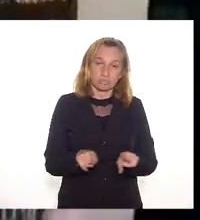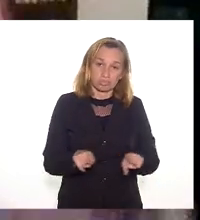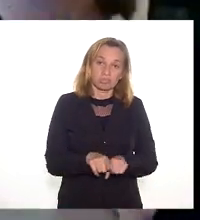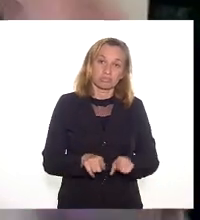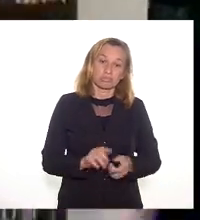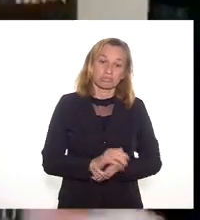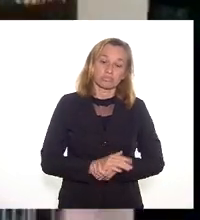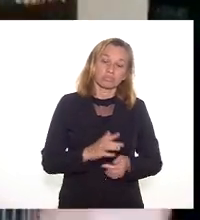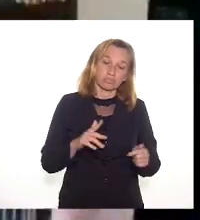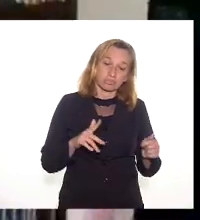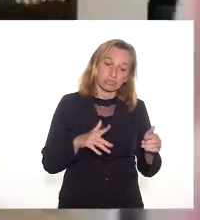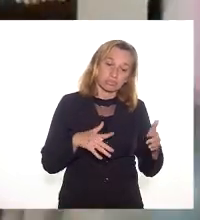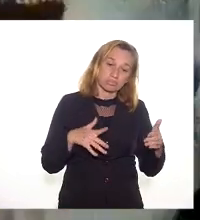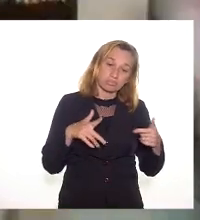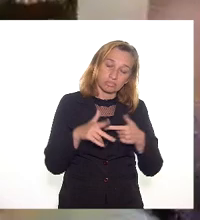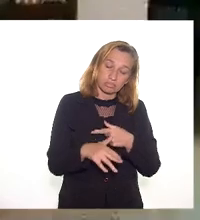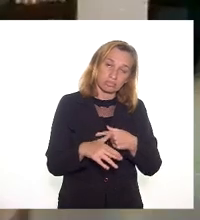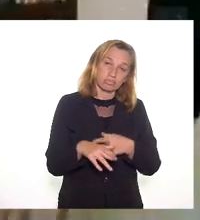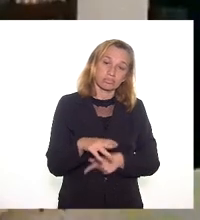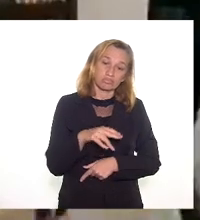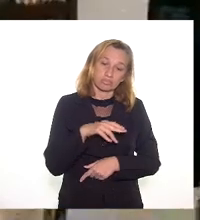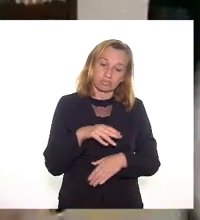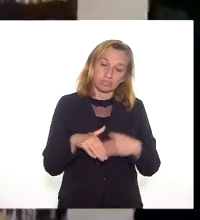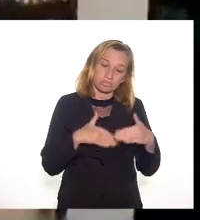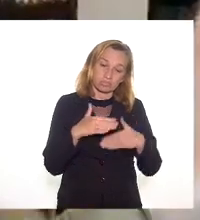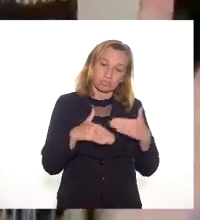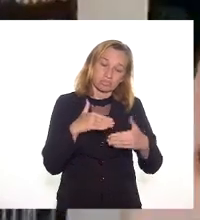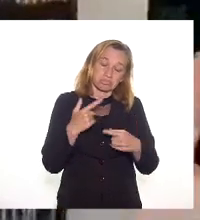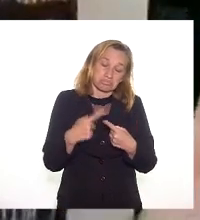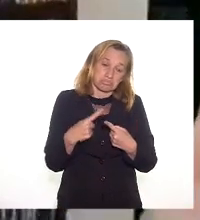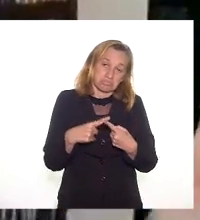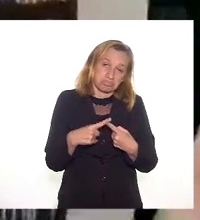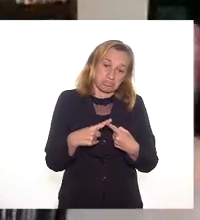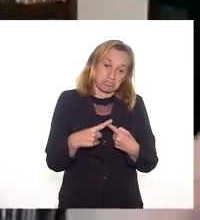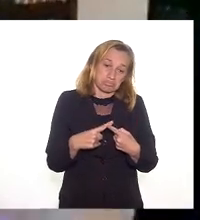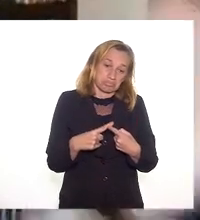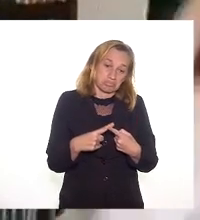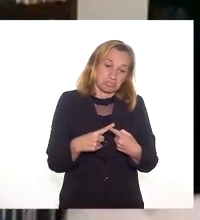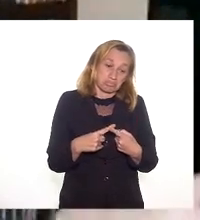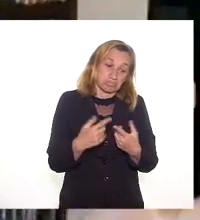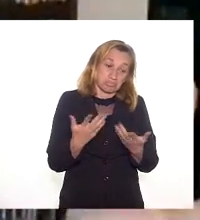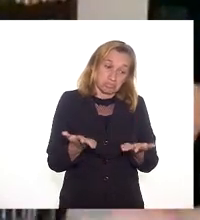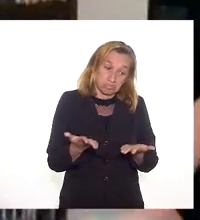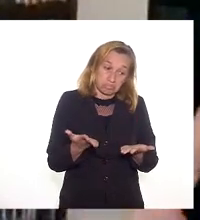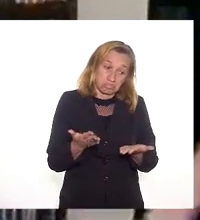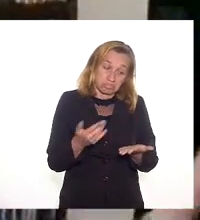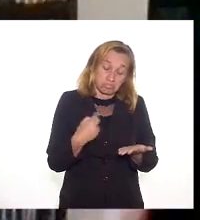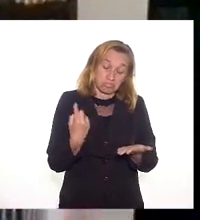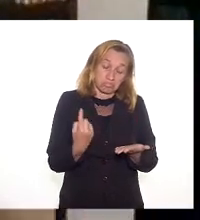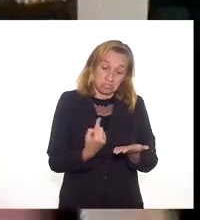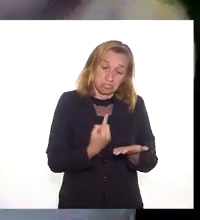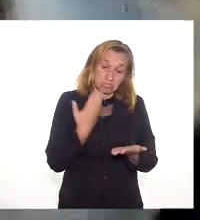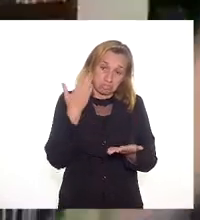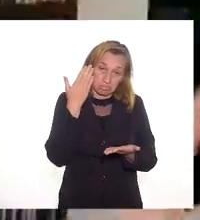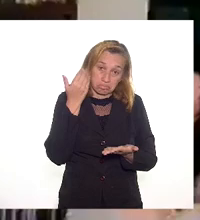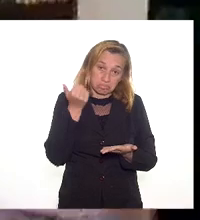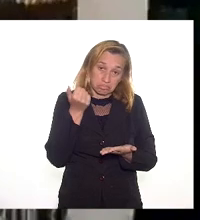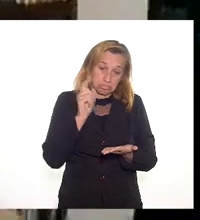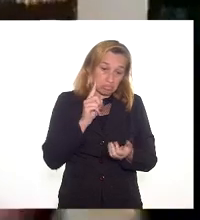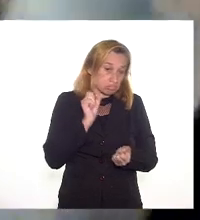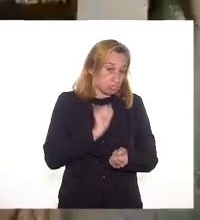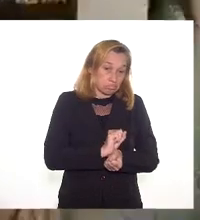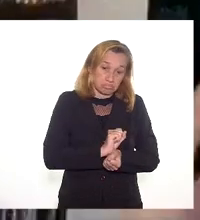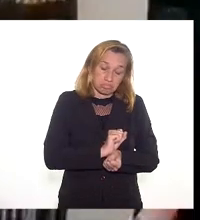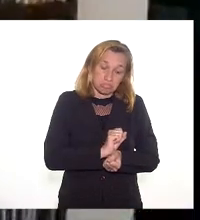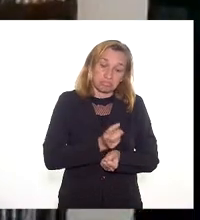impedir que haja o avanço porque inclusive todos reconhecem a coisa não parou